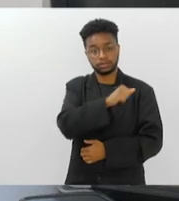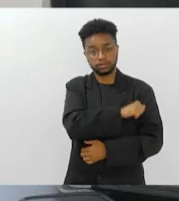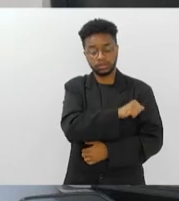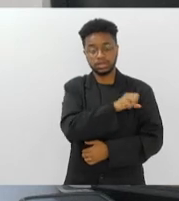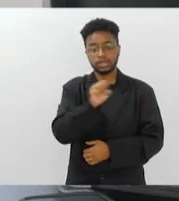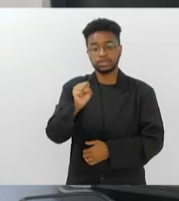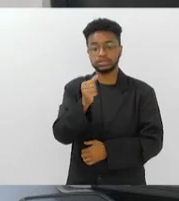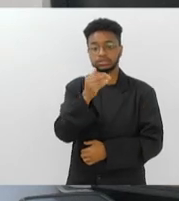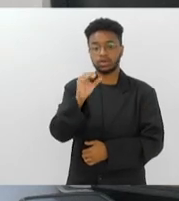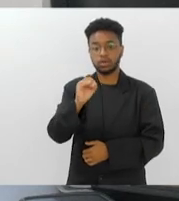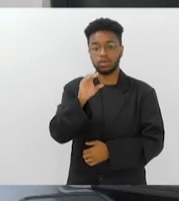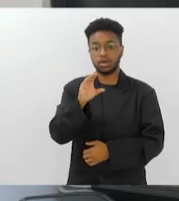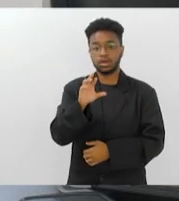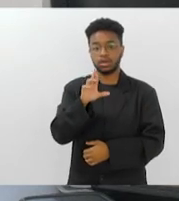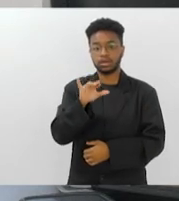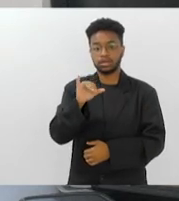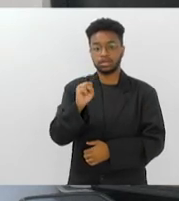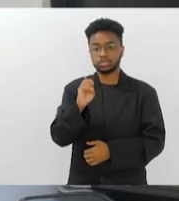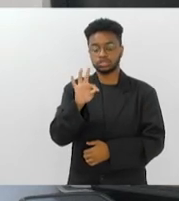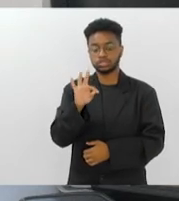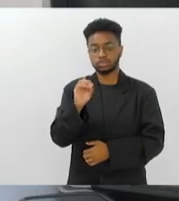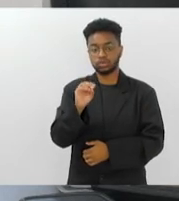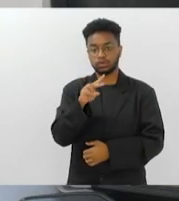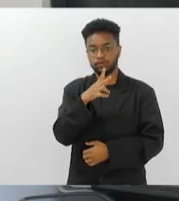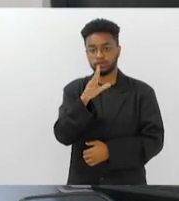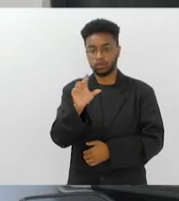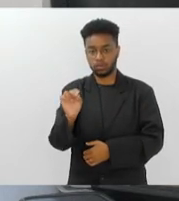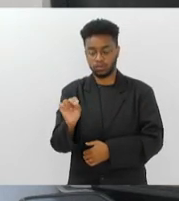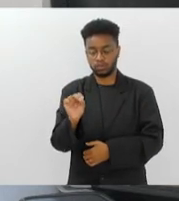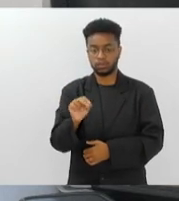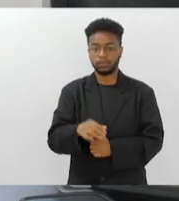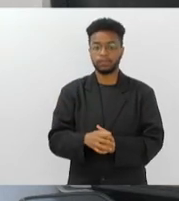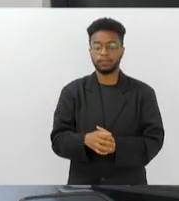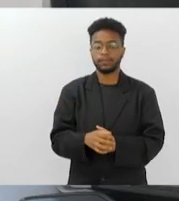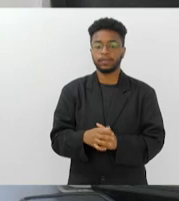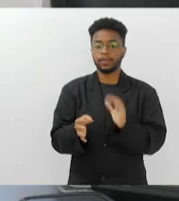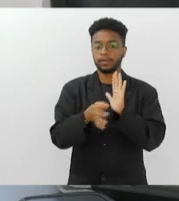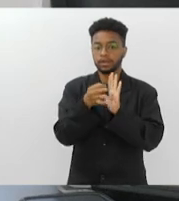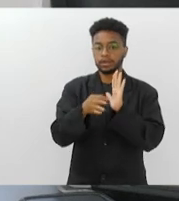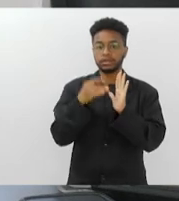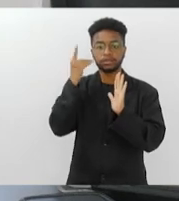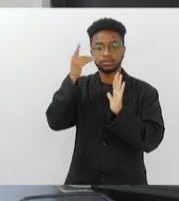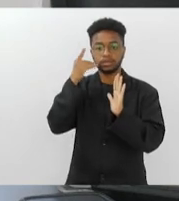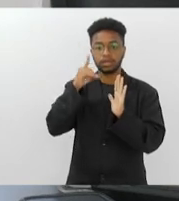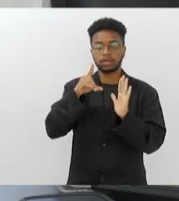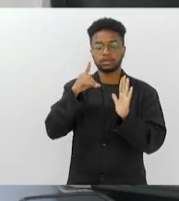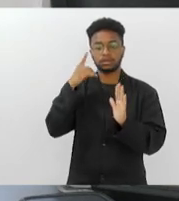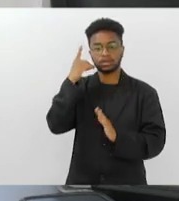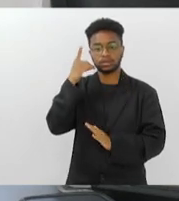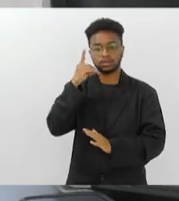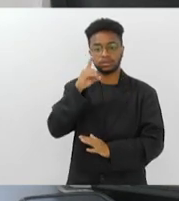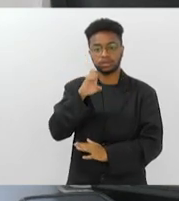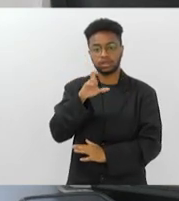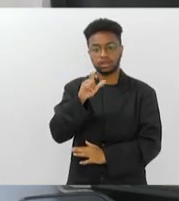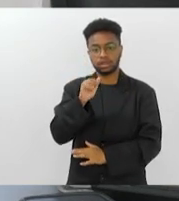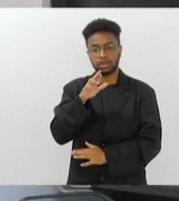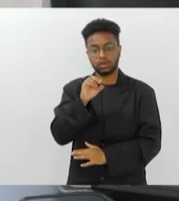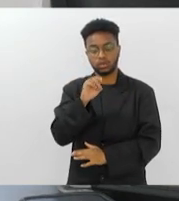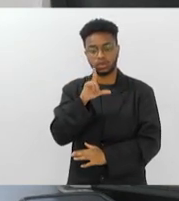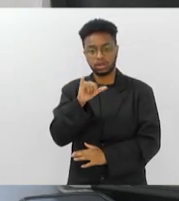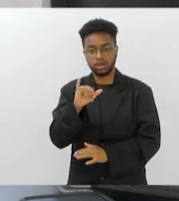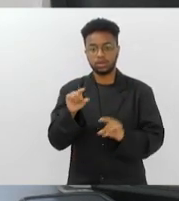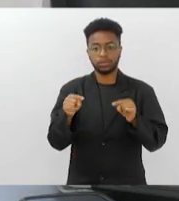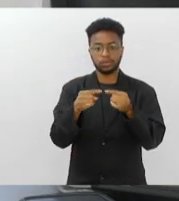Cristóvão de futebol e regatas o parecer Deputado Guilherme de lar olha pela constitucionalidade com